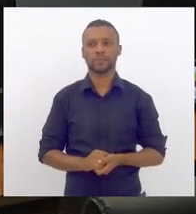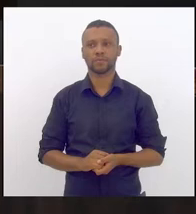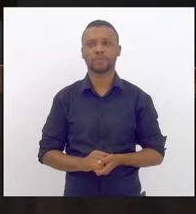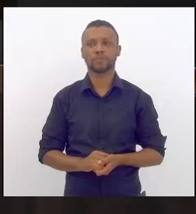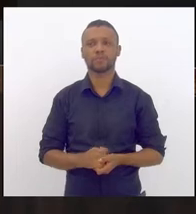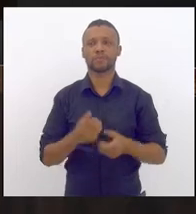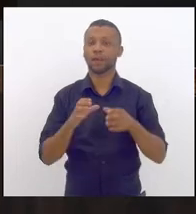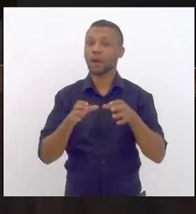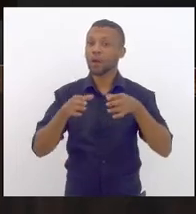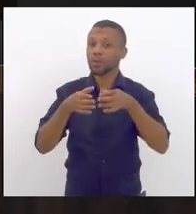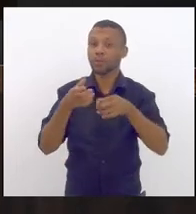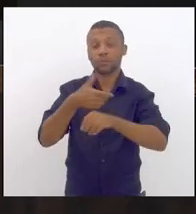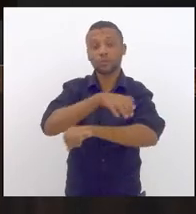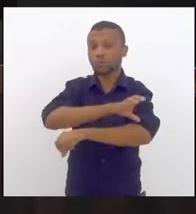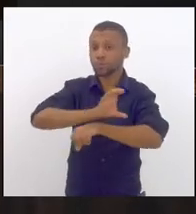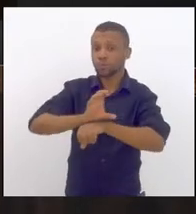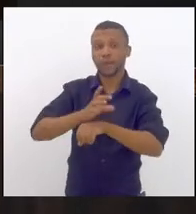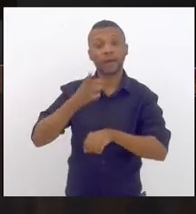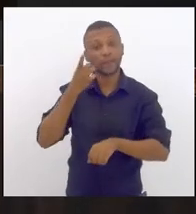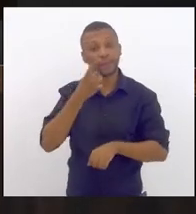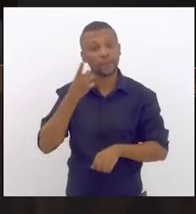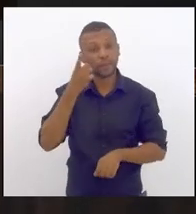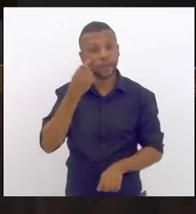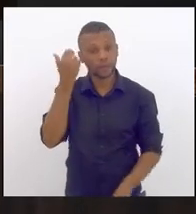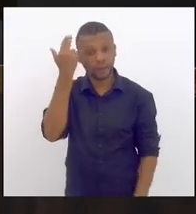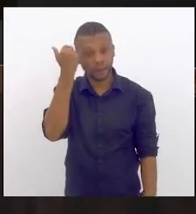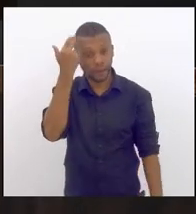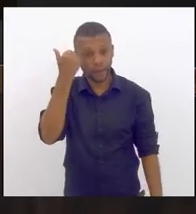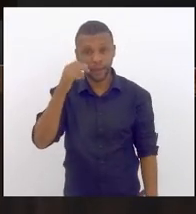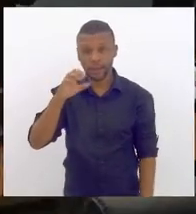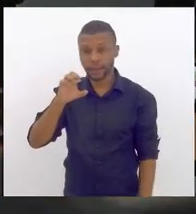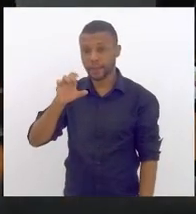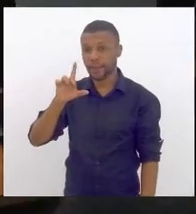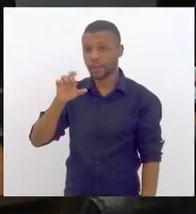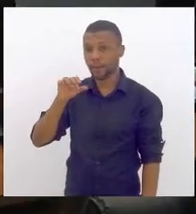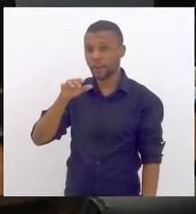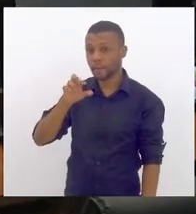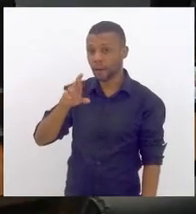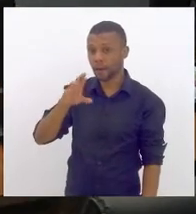Pela Comissão de Cultura, deputado Elinomar Coelho.